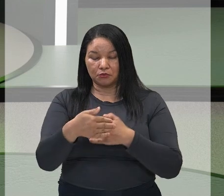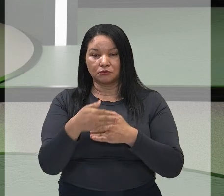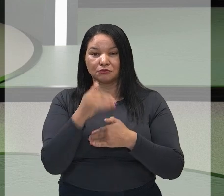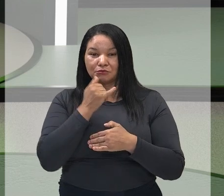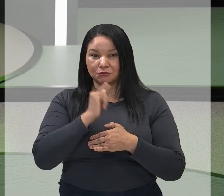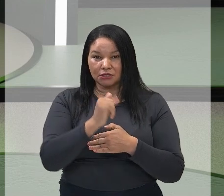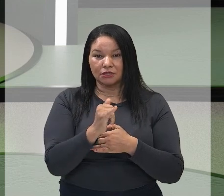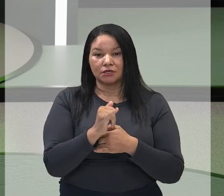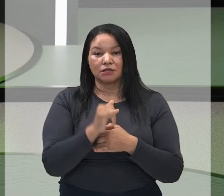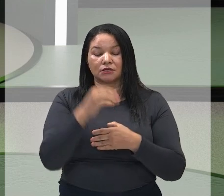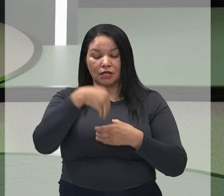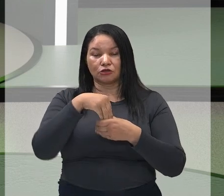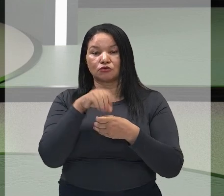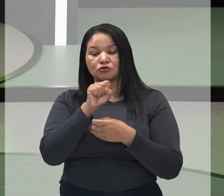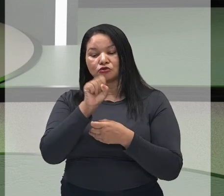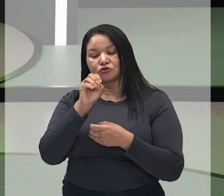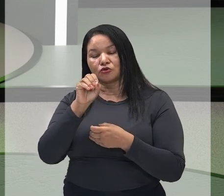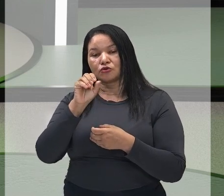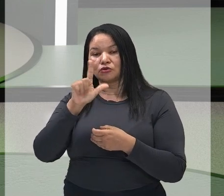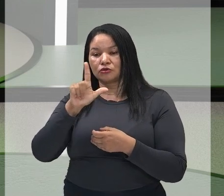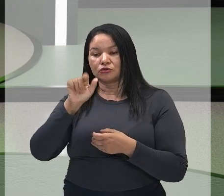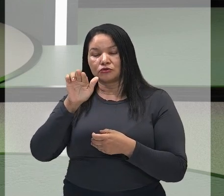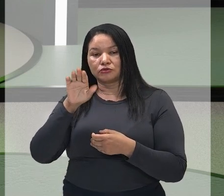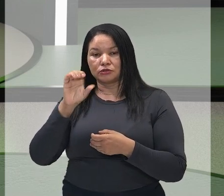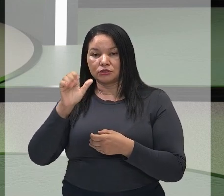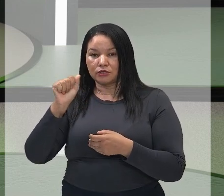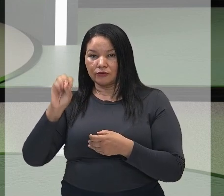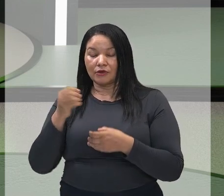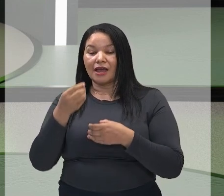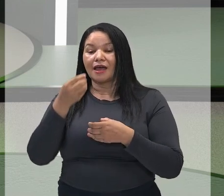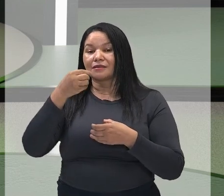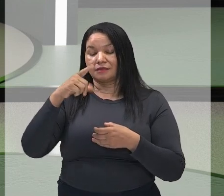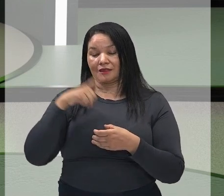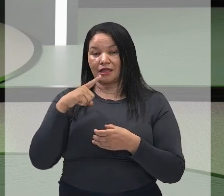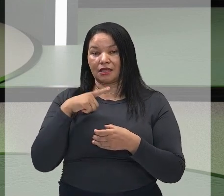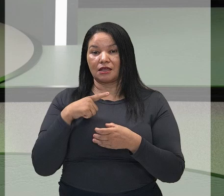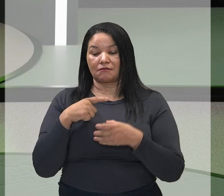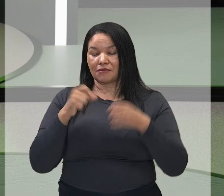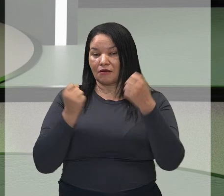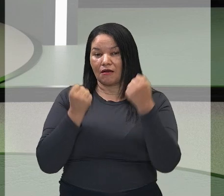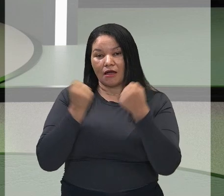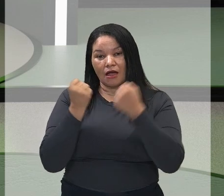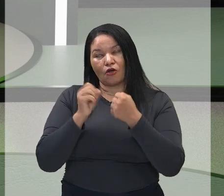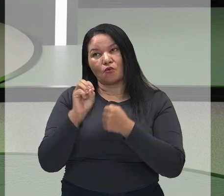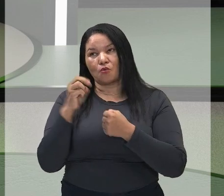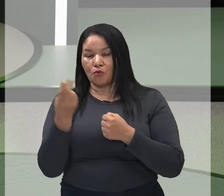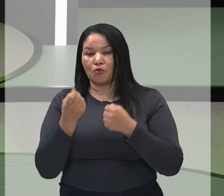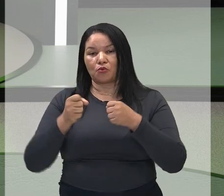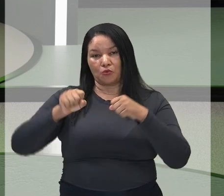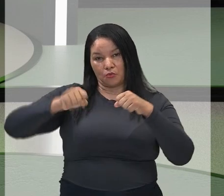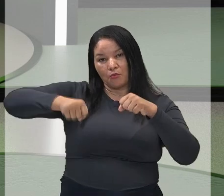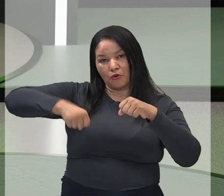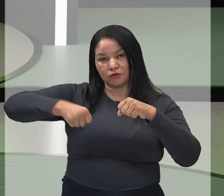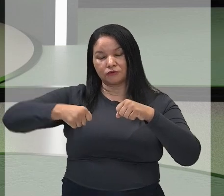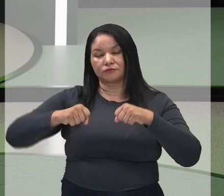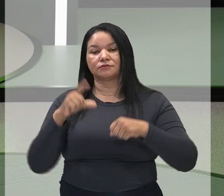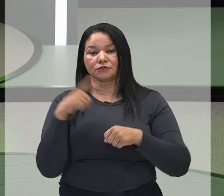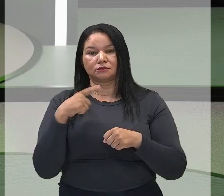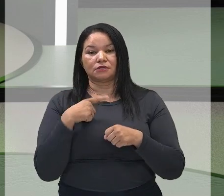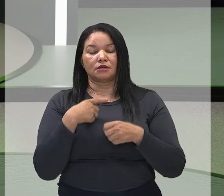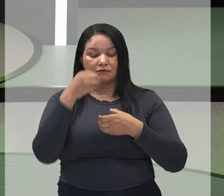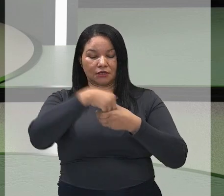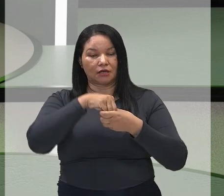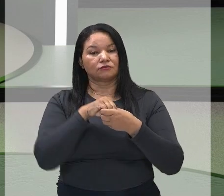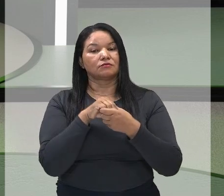de solução de bateria, né? Bateria de carro, principalmente, bateria de moto. Aquele líquido que tem dentro da bateria é composto de ácido